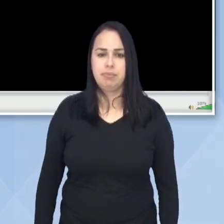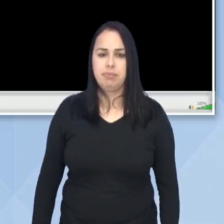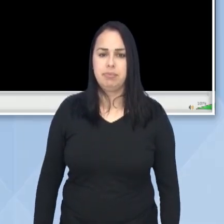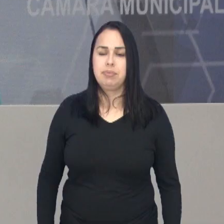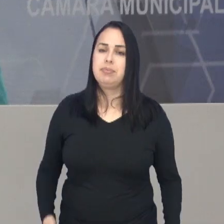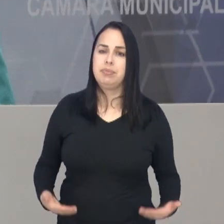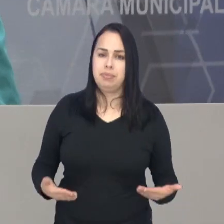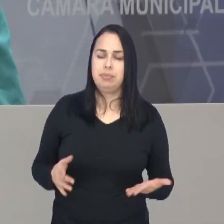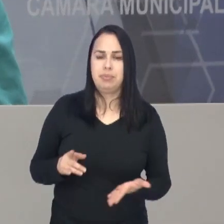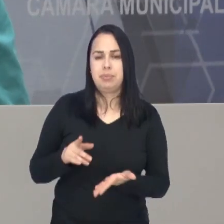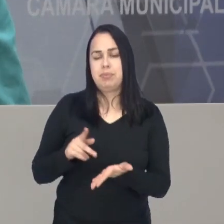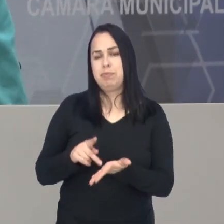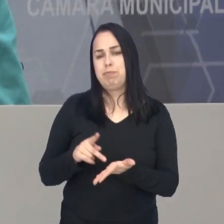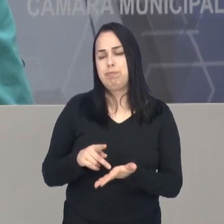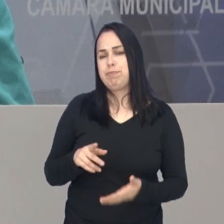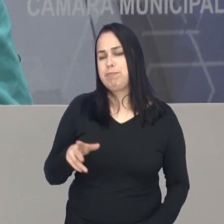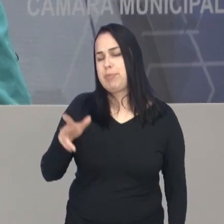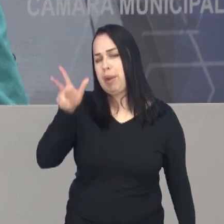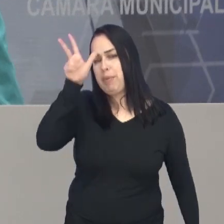É, a prefeitura